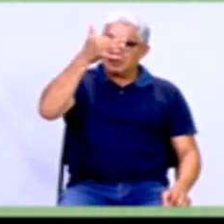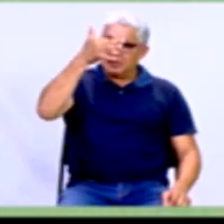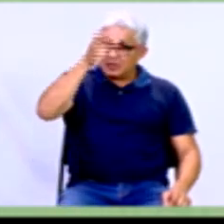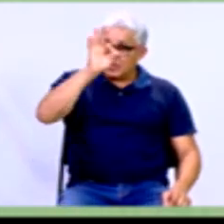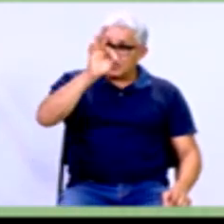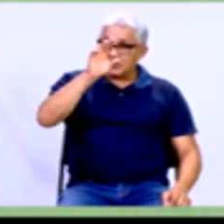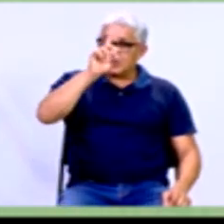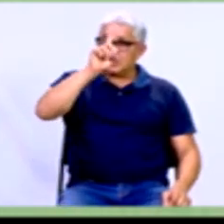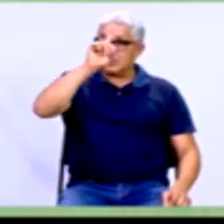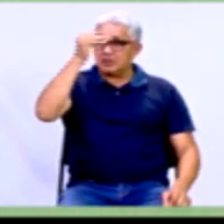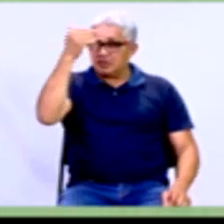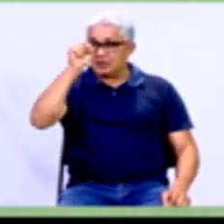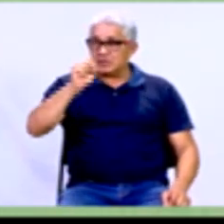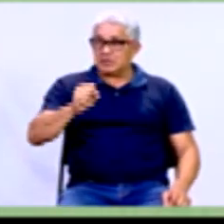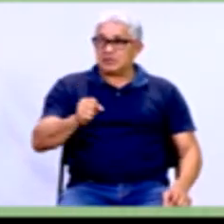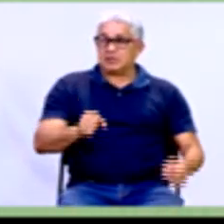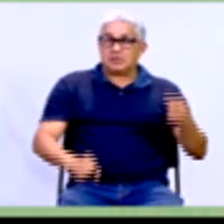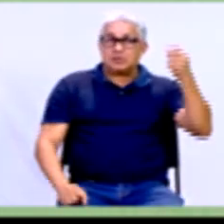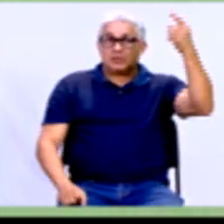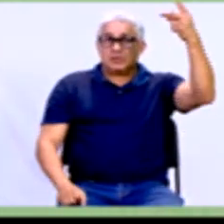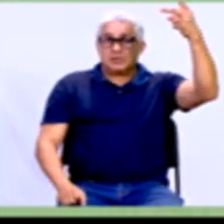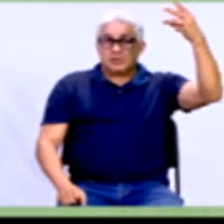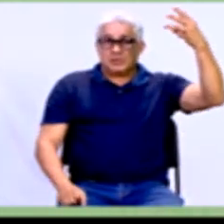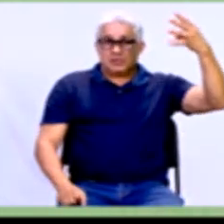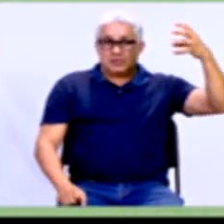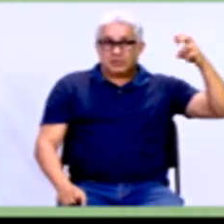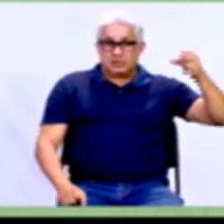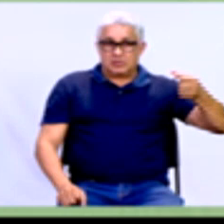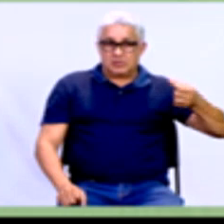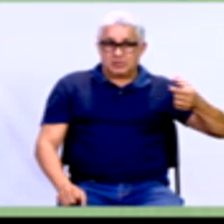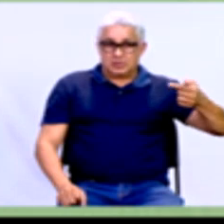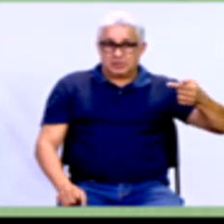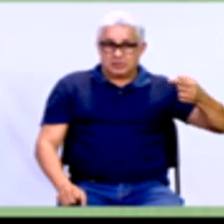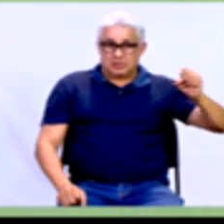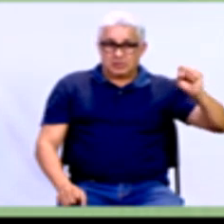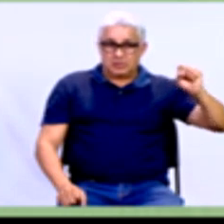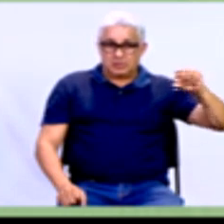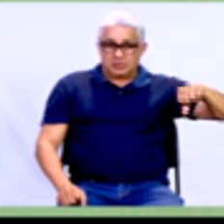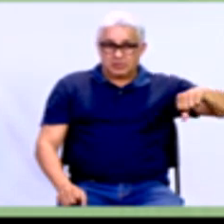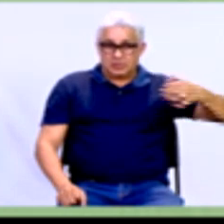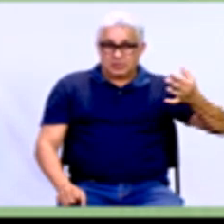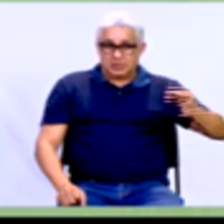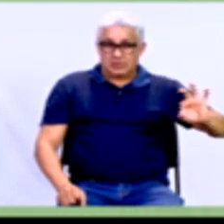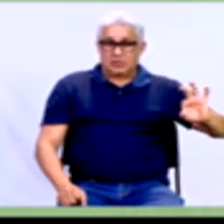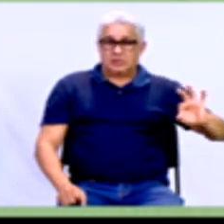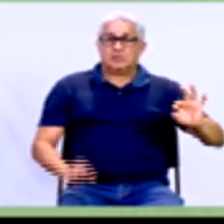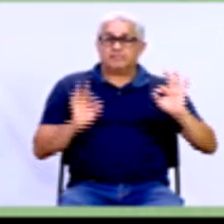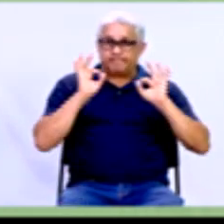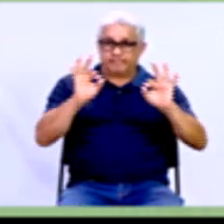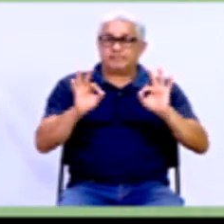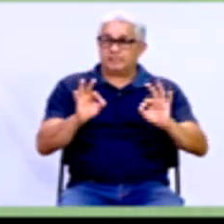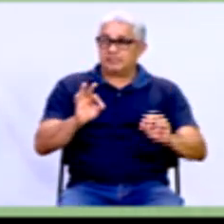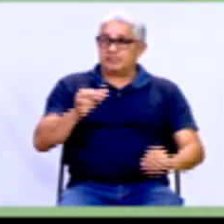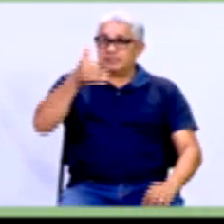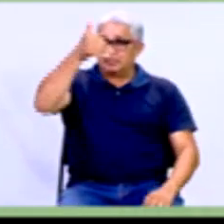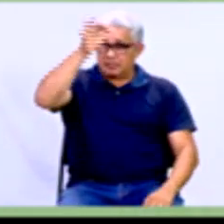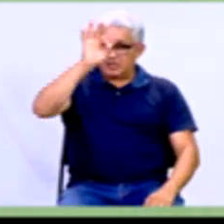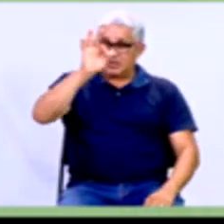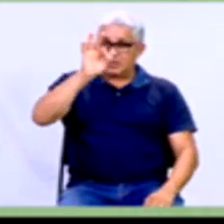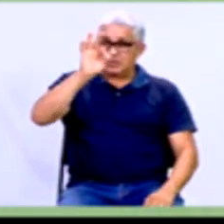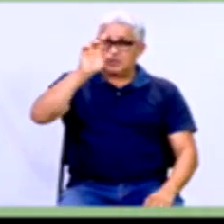aqui. 1, 2, 3, 4, 5, 6, 7, 8, 9, 10. Então, o nosso